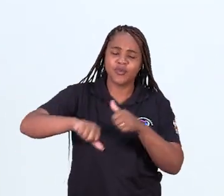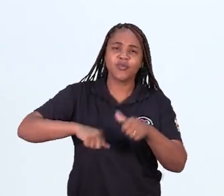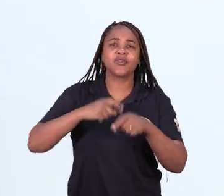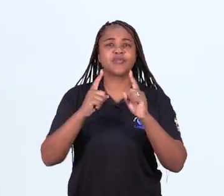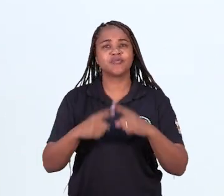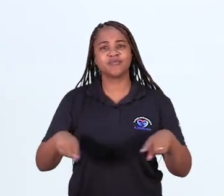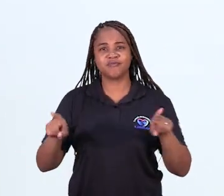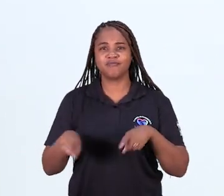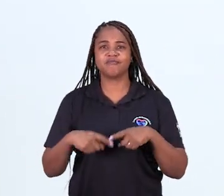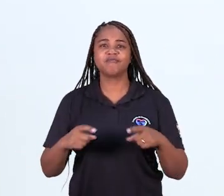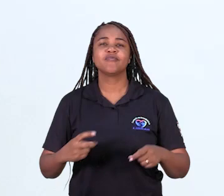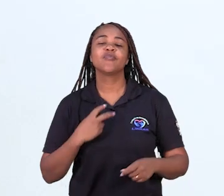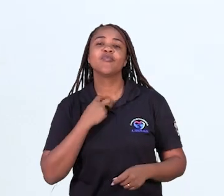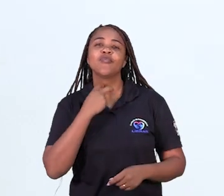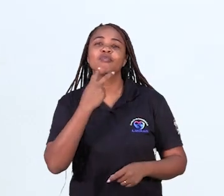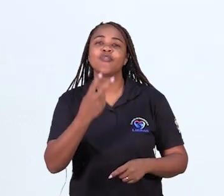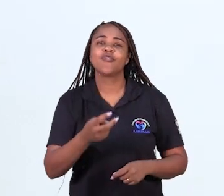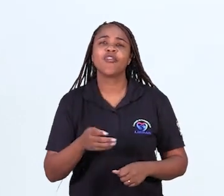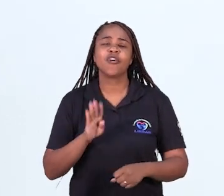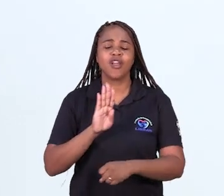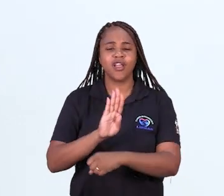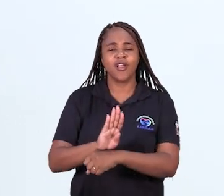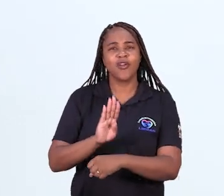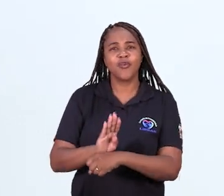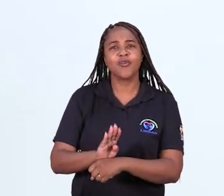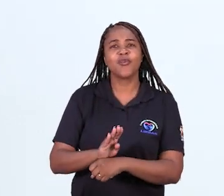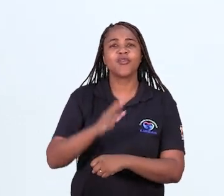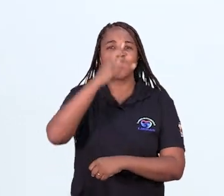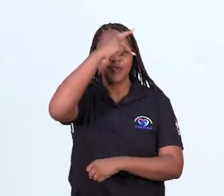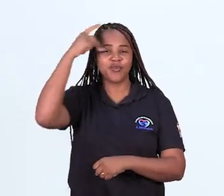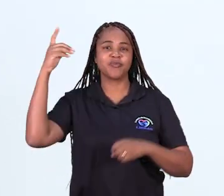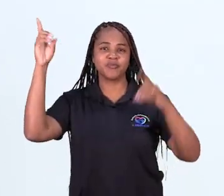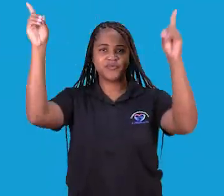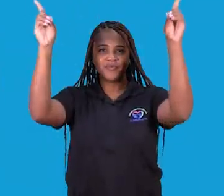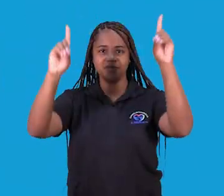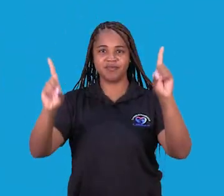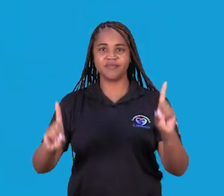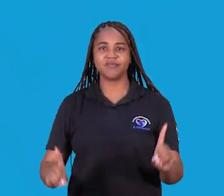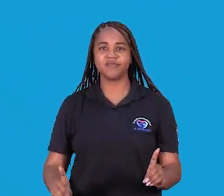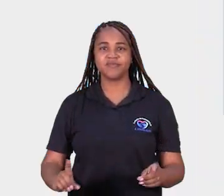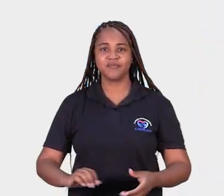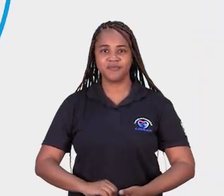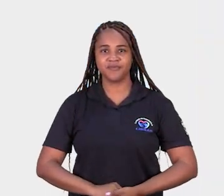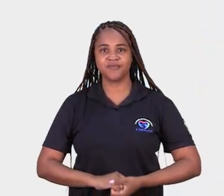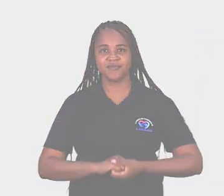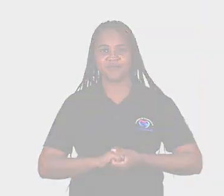voz, sendo assim contemplando todas essas pessoas com necessidades especiais.